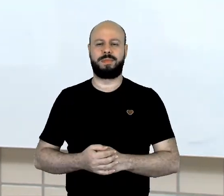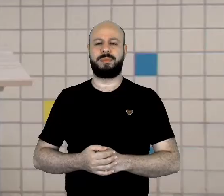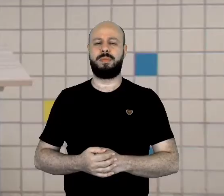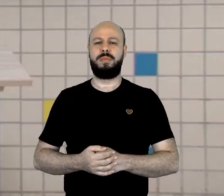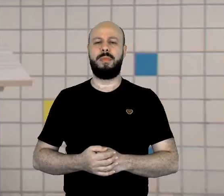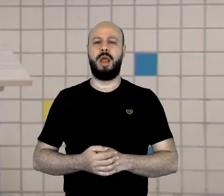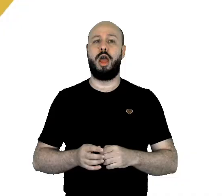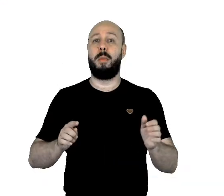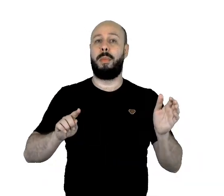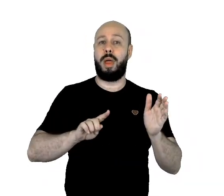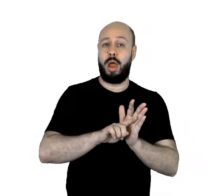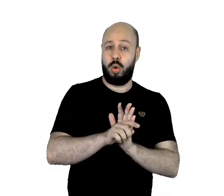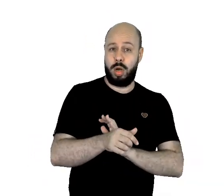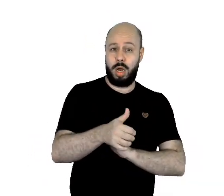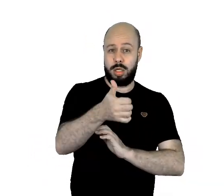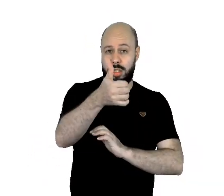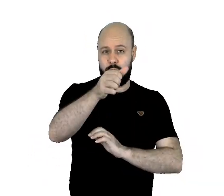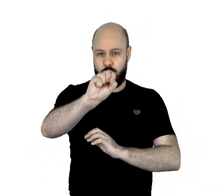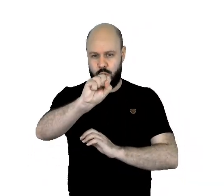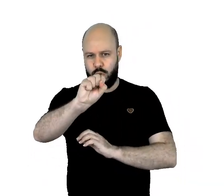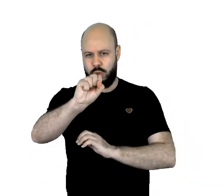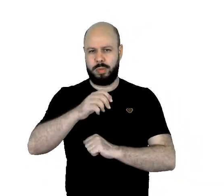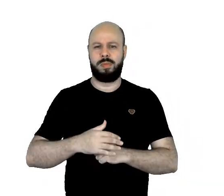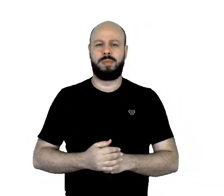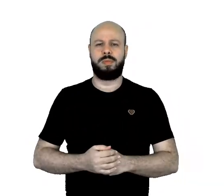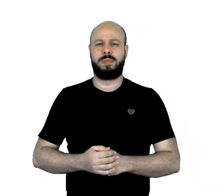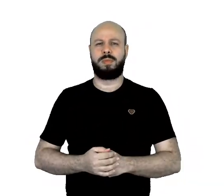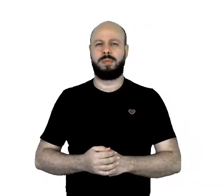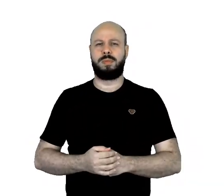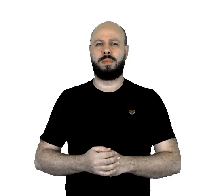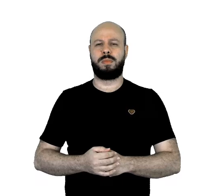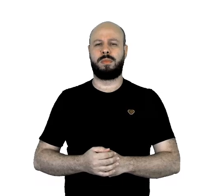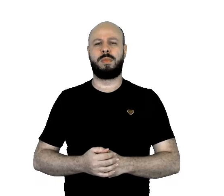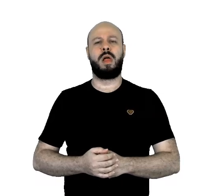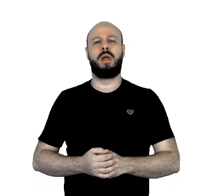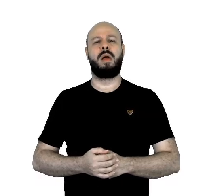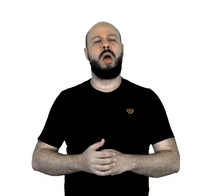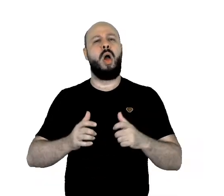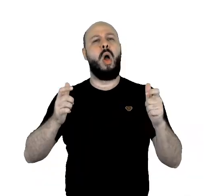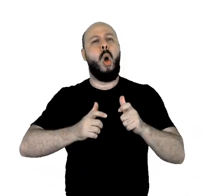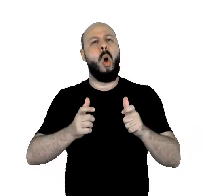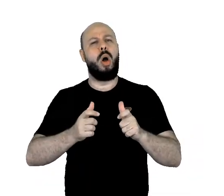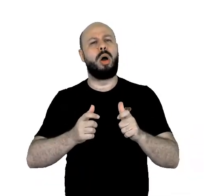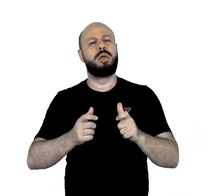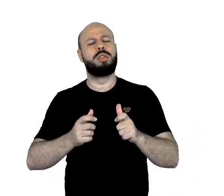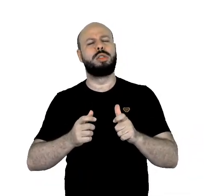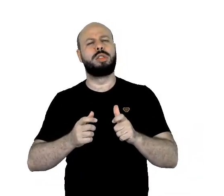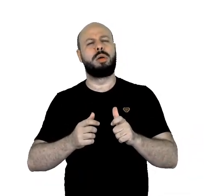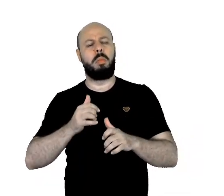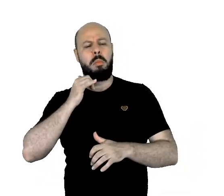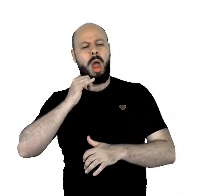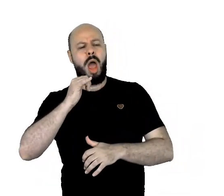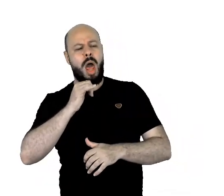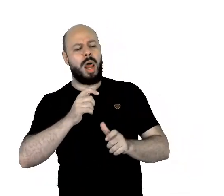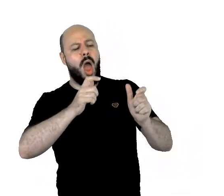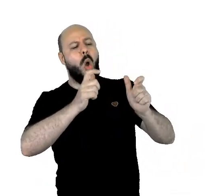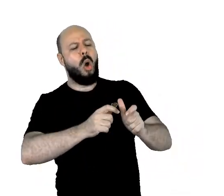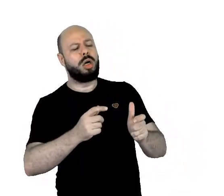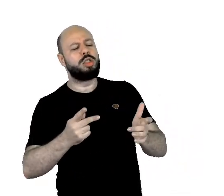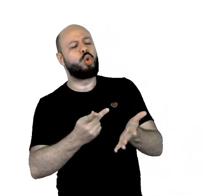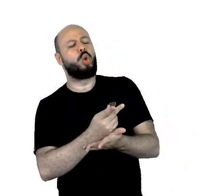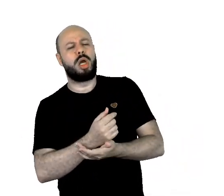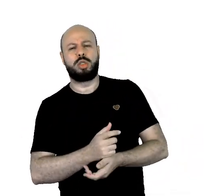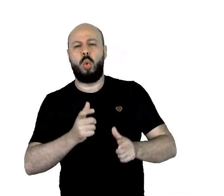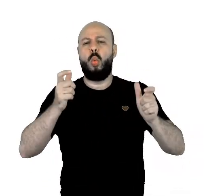questão 18, que fala o seguinte: onde acontece o fato narrado na